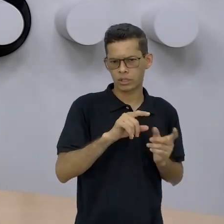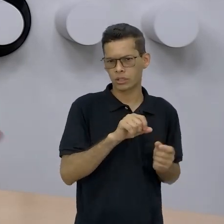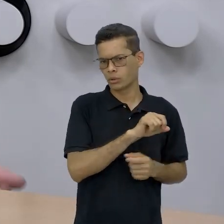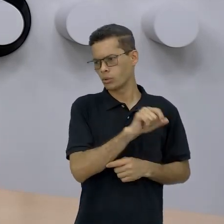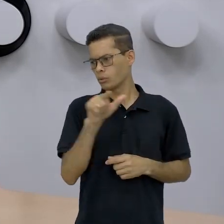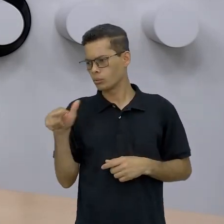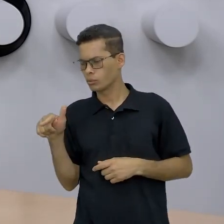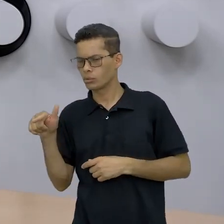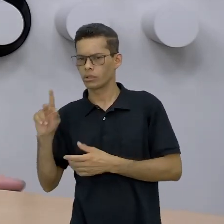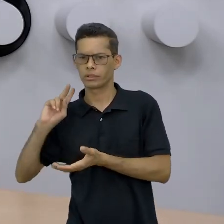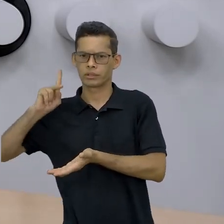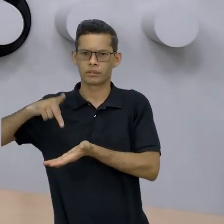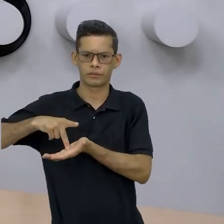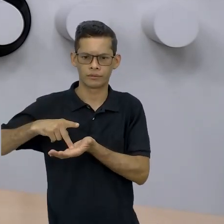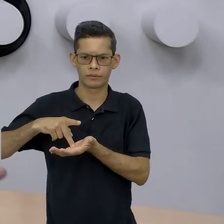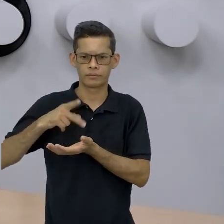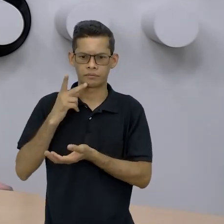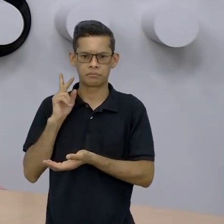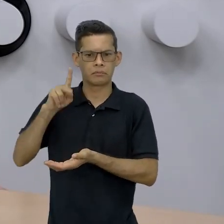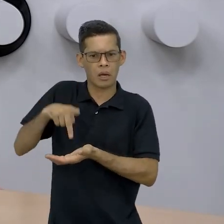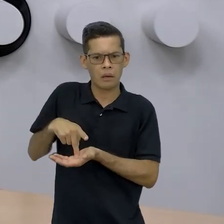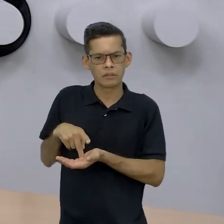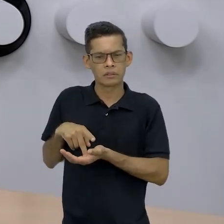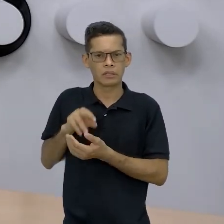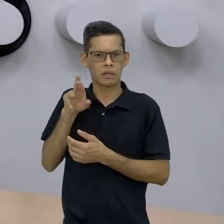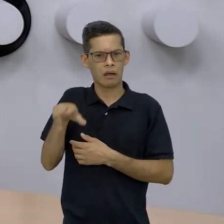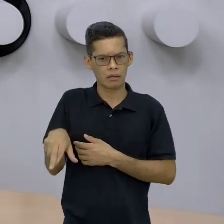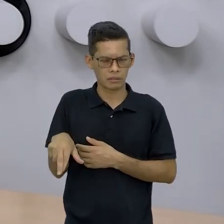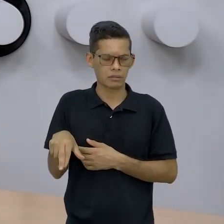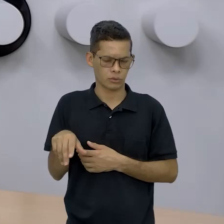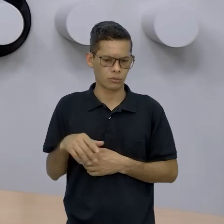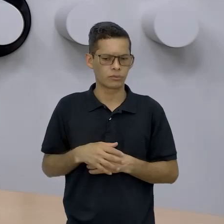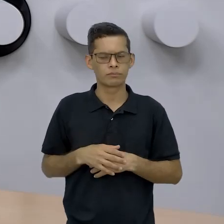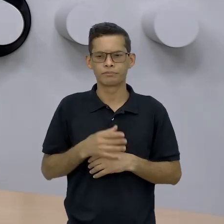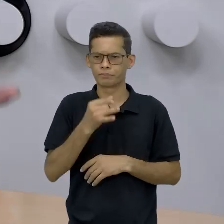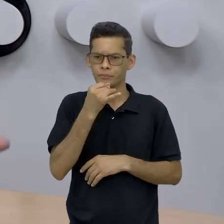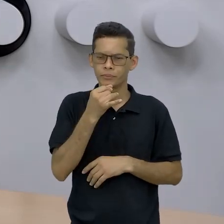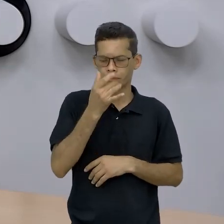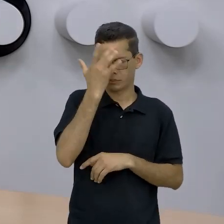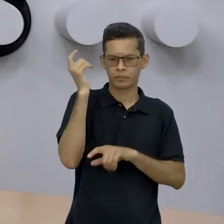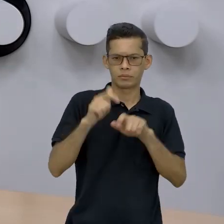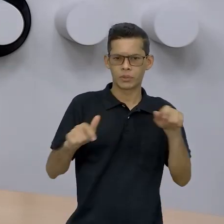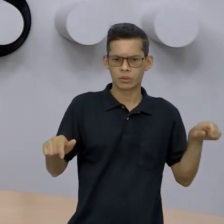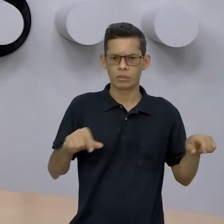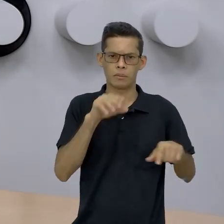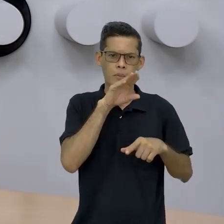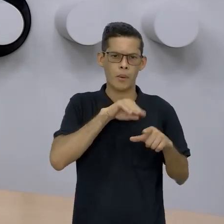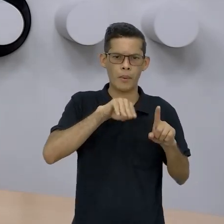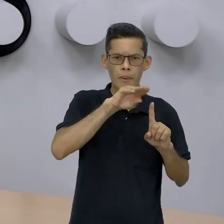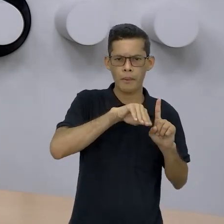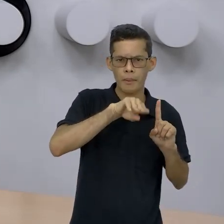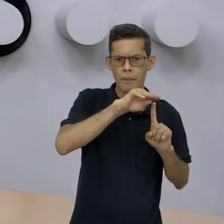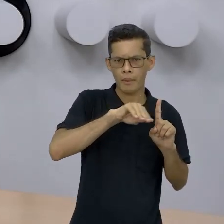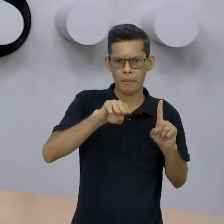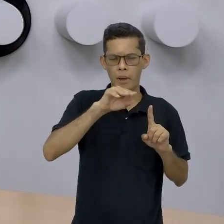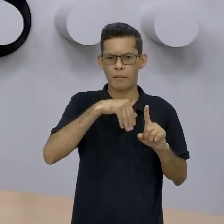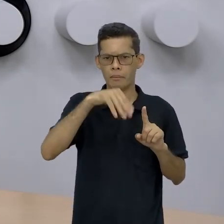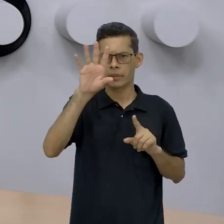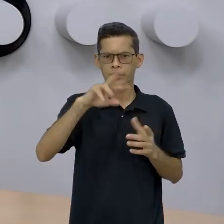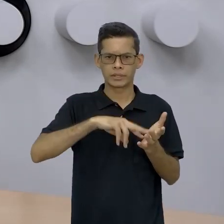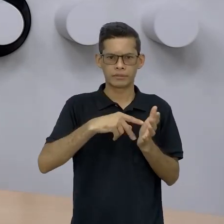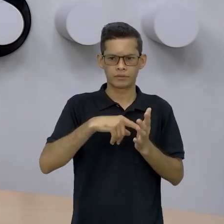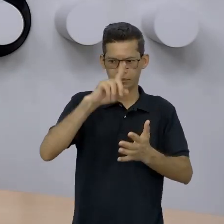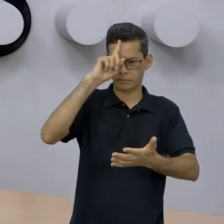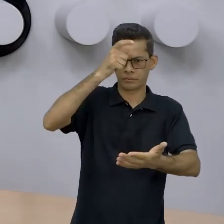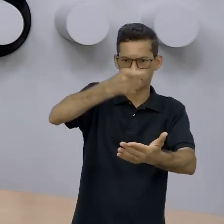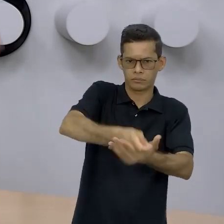o domínio da verdade, quem tem o domínio da razão. Então, quem fala mais, quem grita mais alto, acaba impondo aquilo